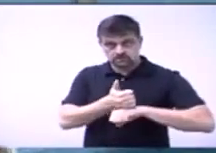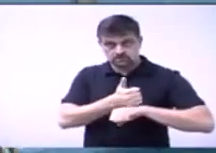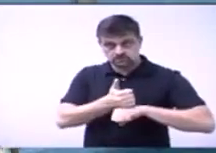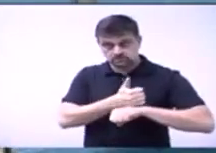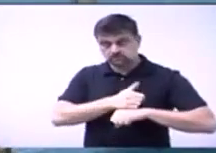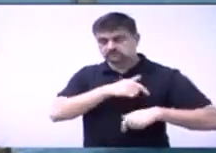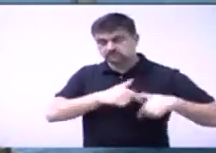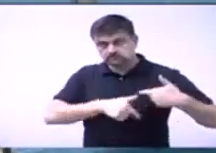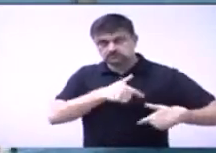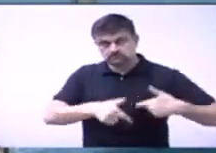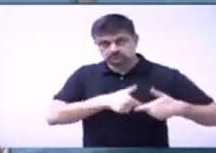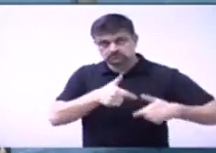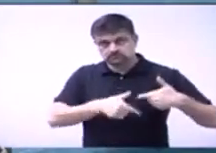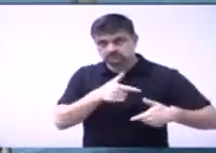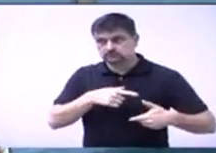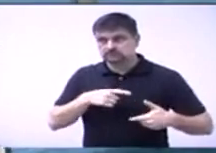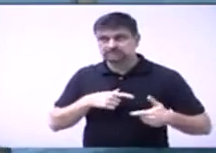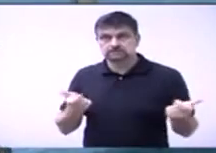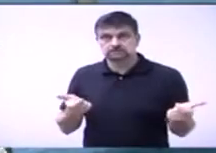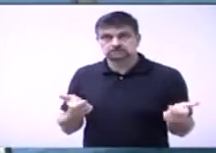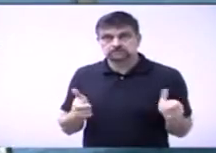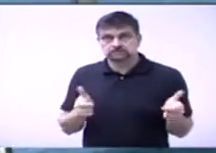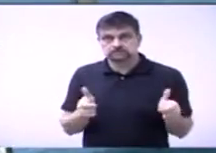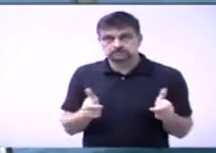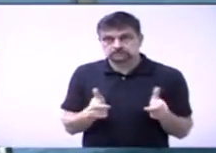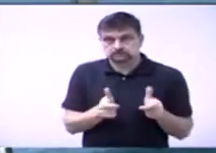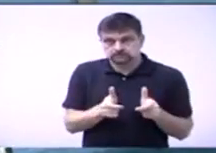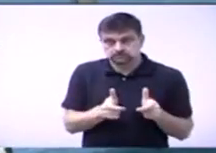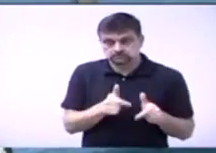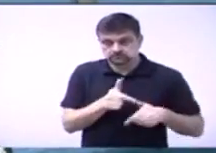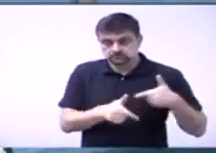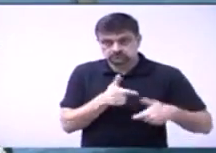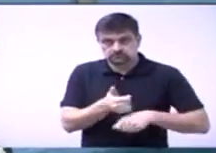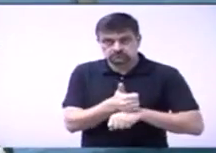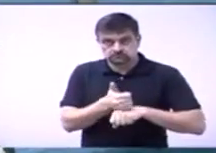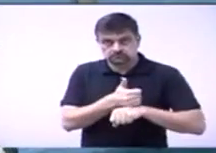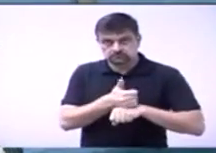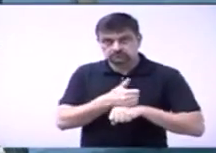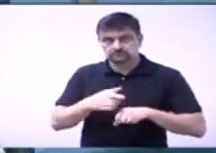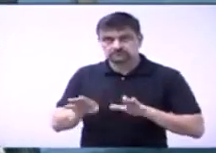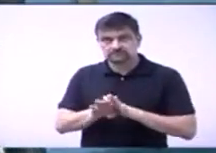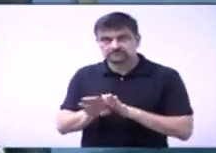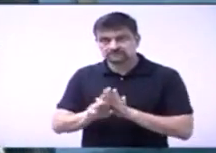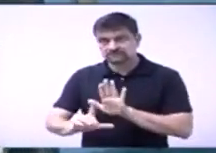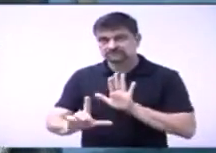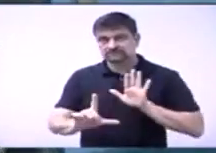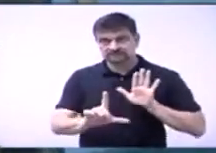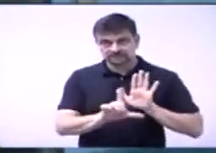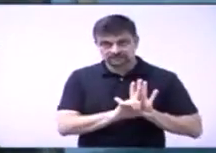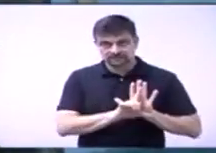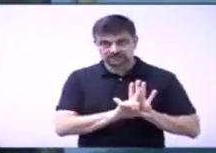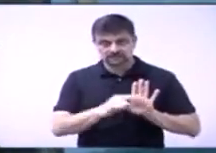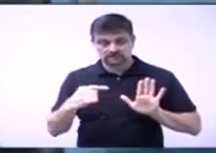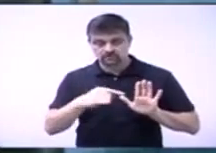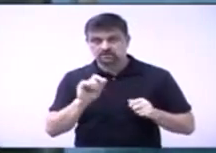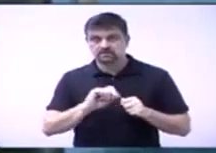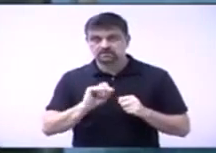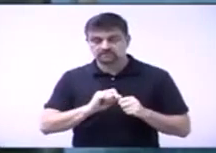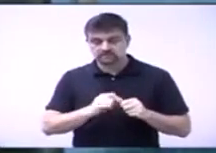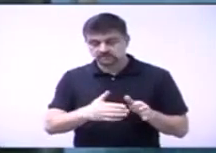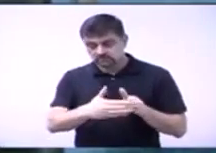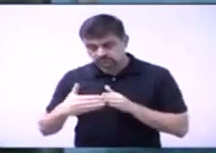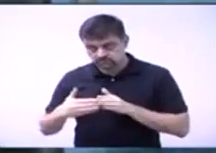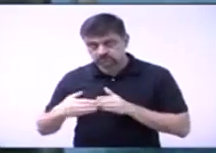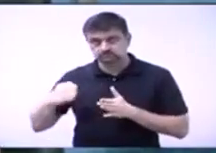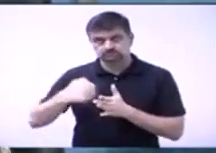estão trabalhando em número reduzido e, no aspecto legal, inclusive, que eles fazem jus à reivindicação